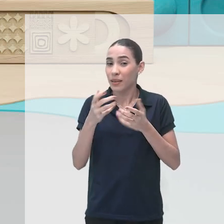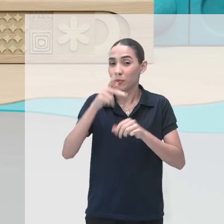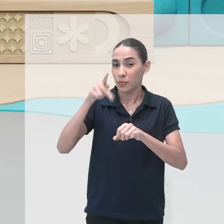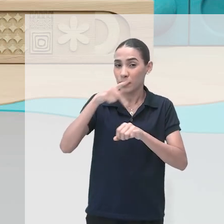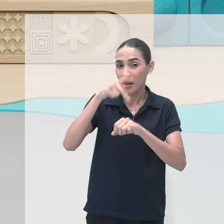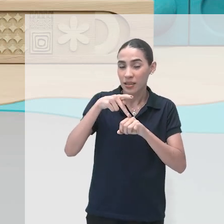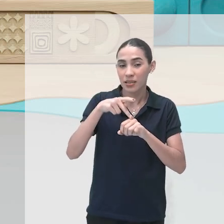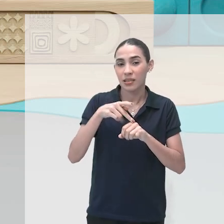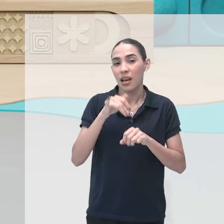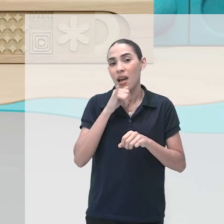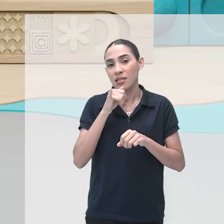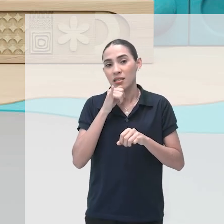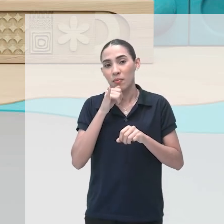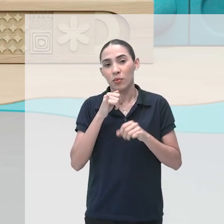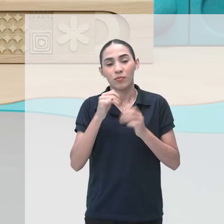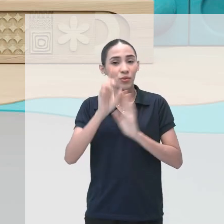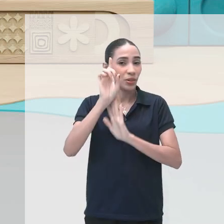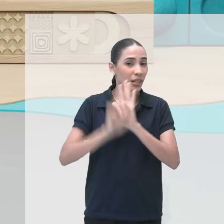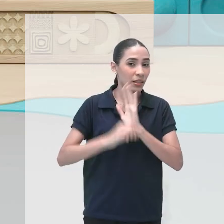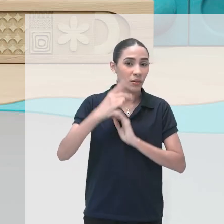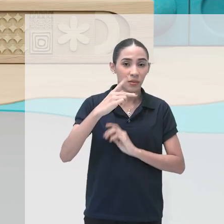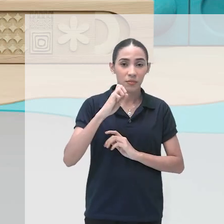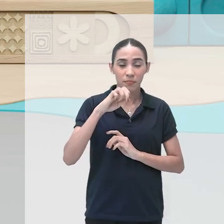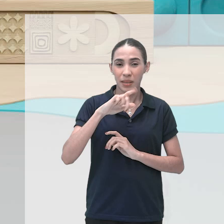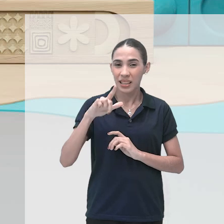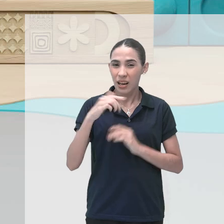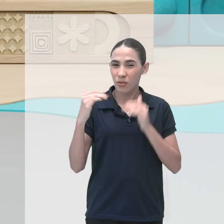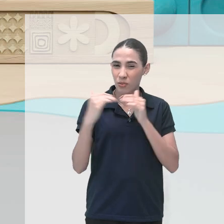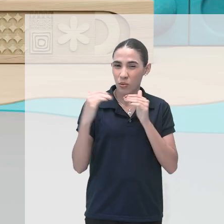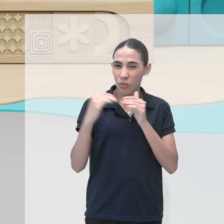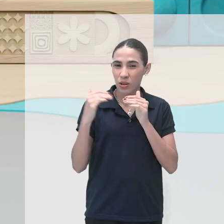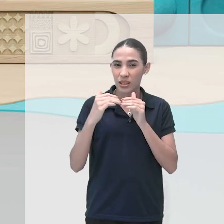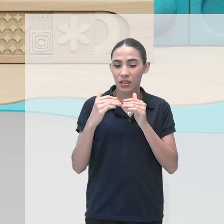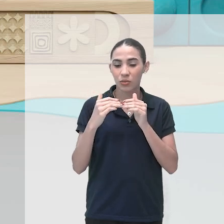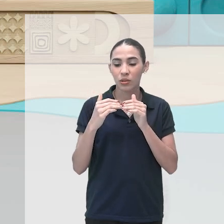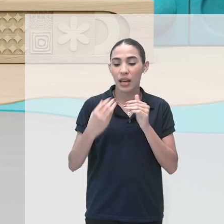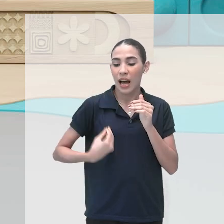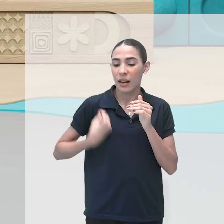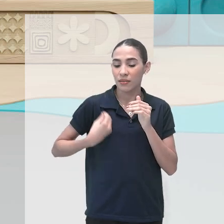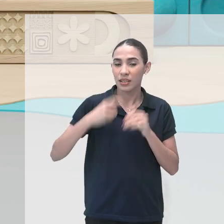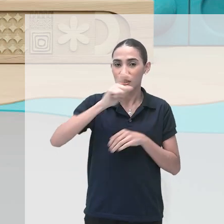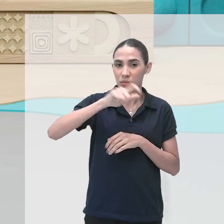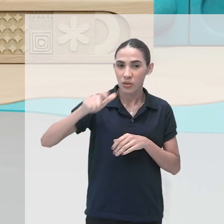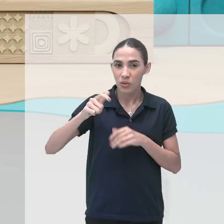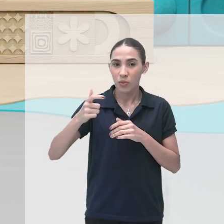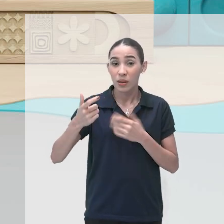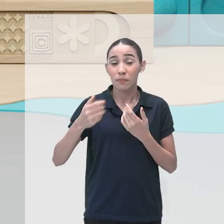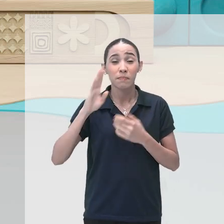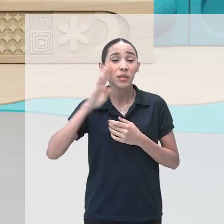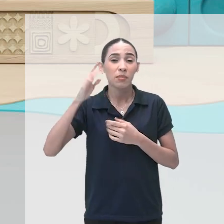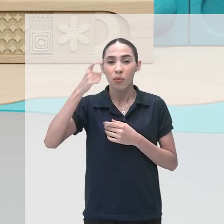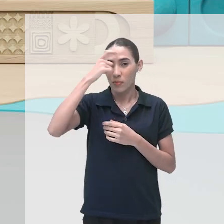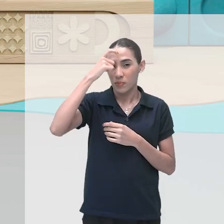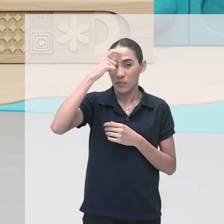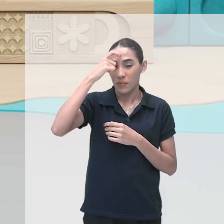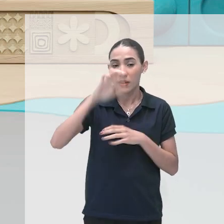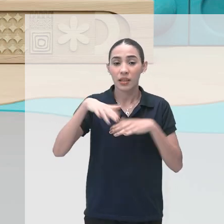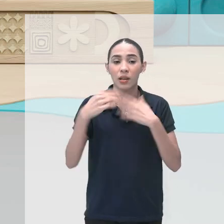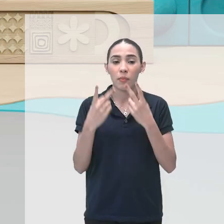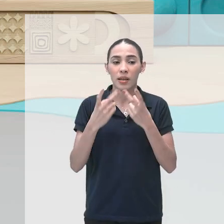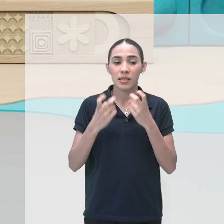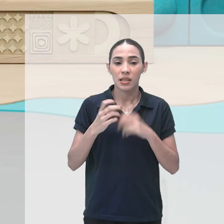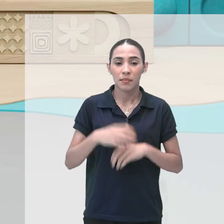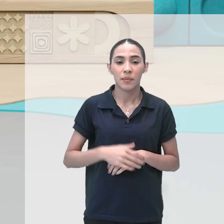ter em nosso país um direito penal coerente com a realidade psicológica das pessoas. Então, percebo que com